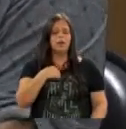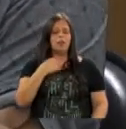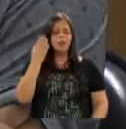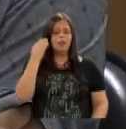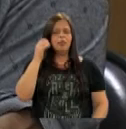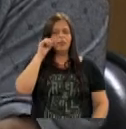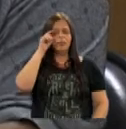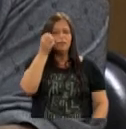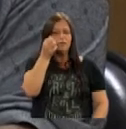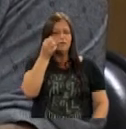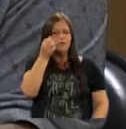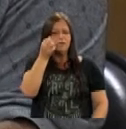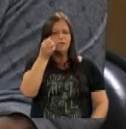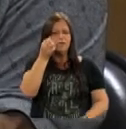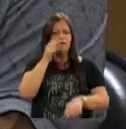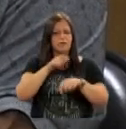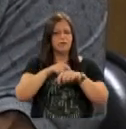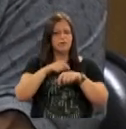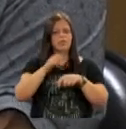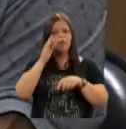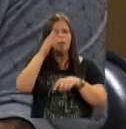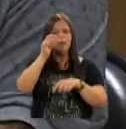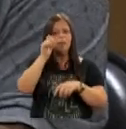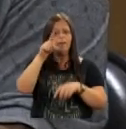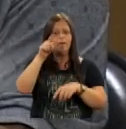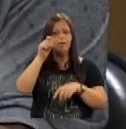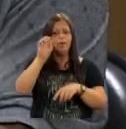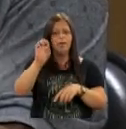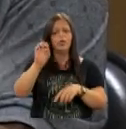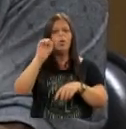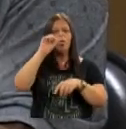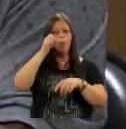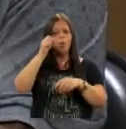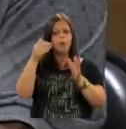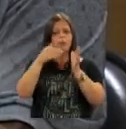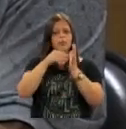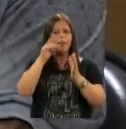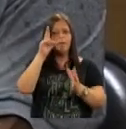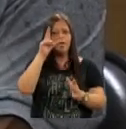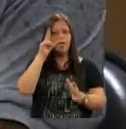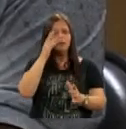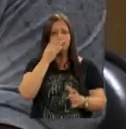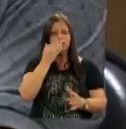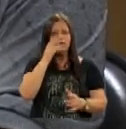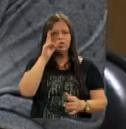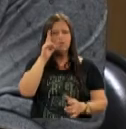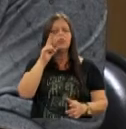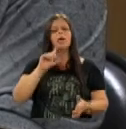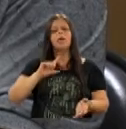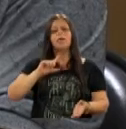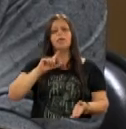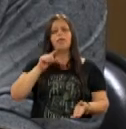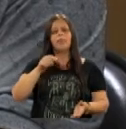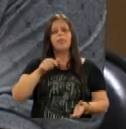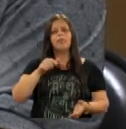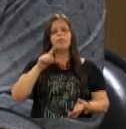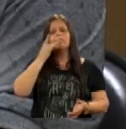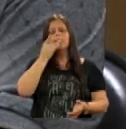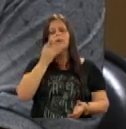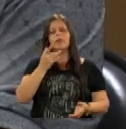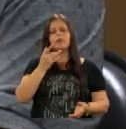fantasma 6 ós amanhã ea pai ficava das 86 tinha pai depois